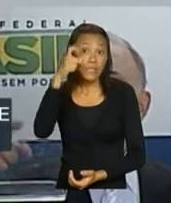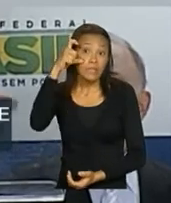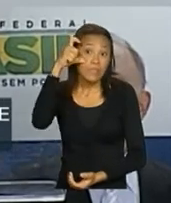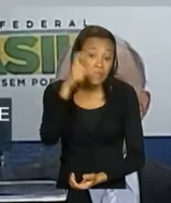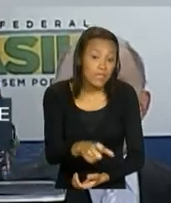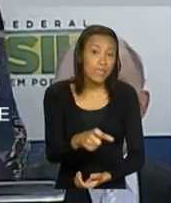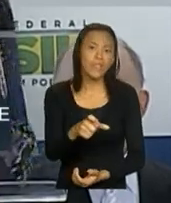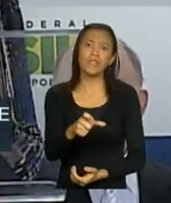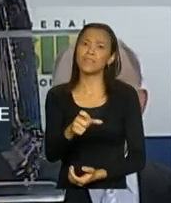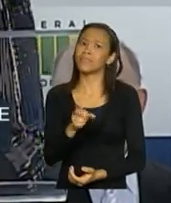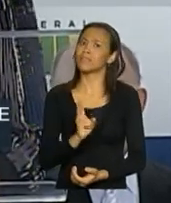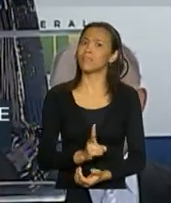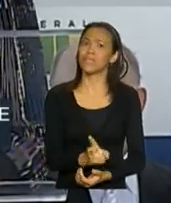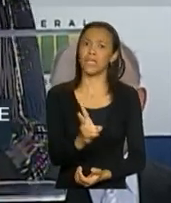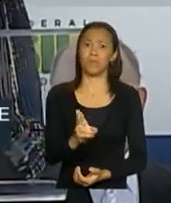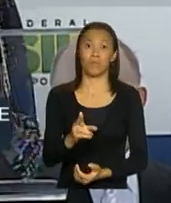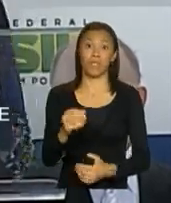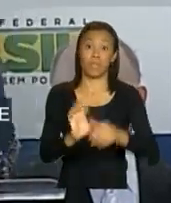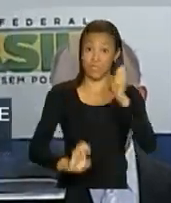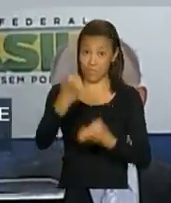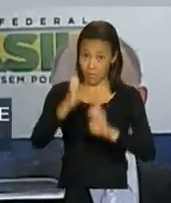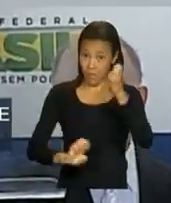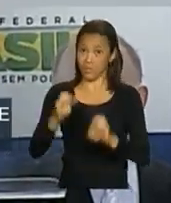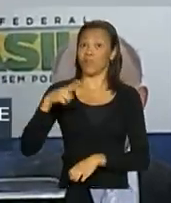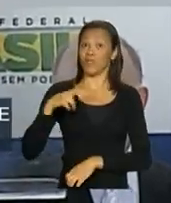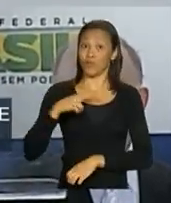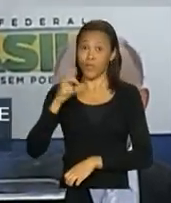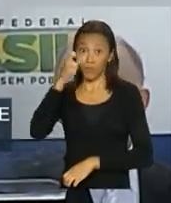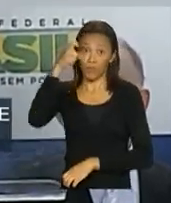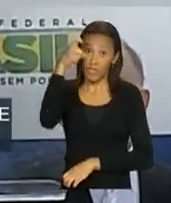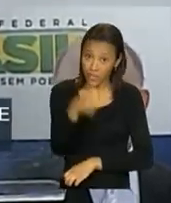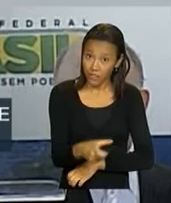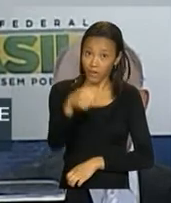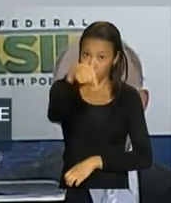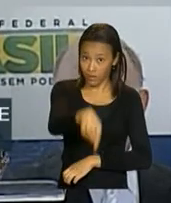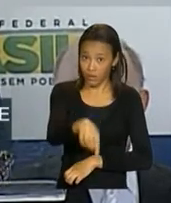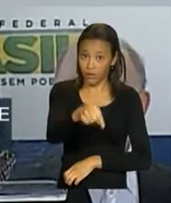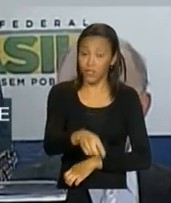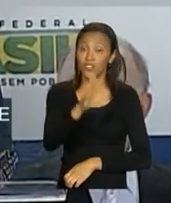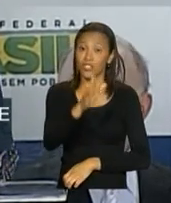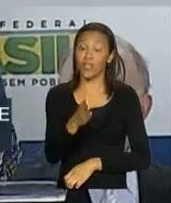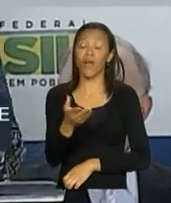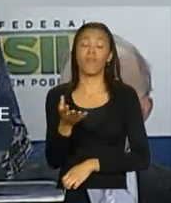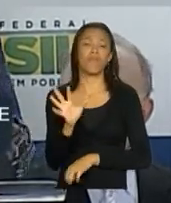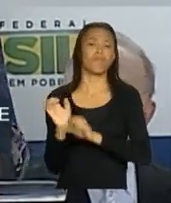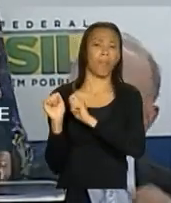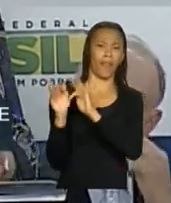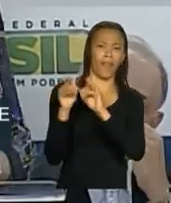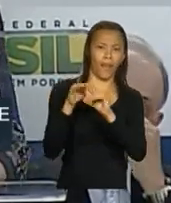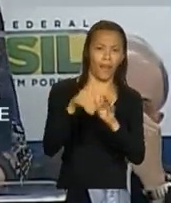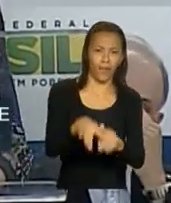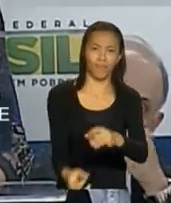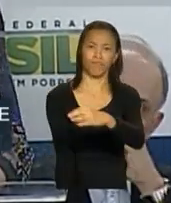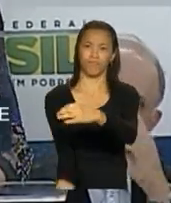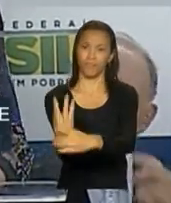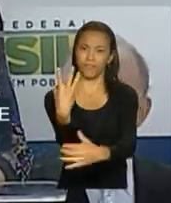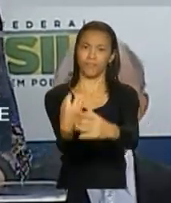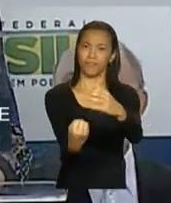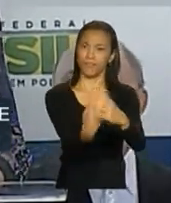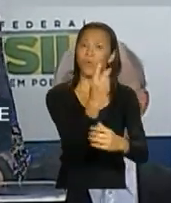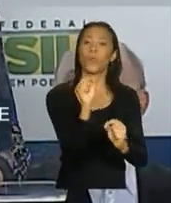crescente da iniciativa privada que nós temos vistos instalar em vários e